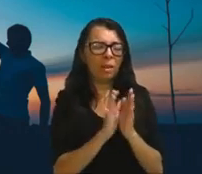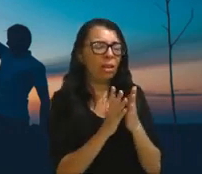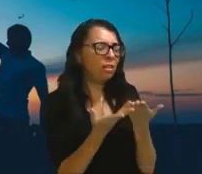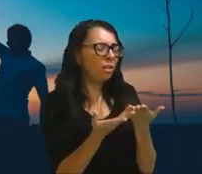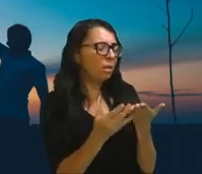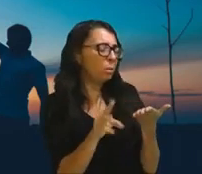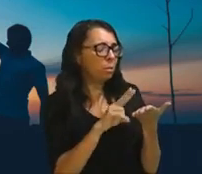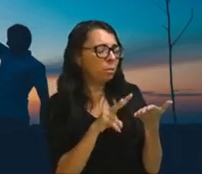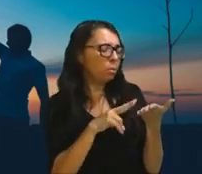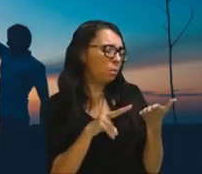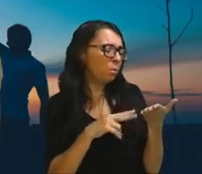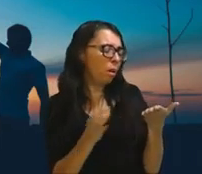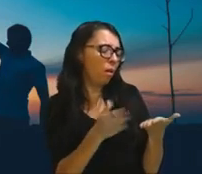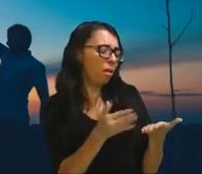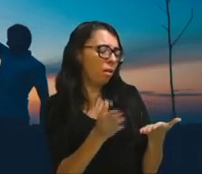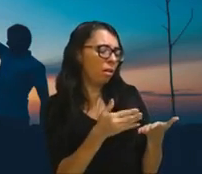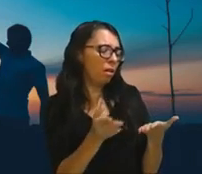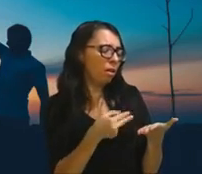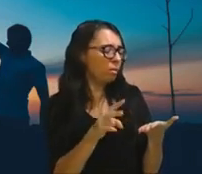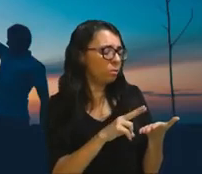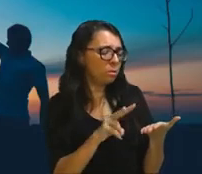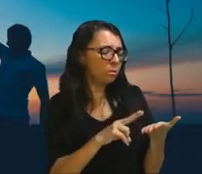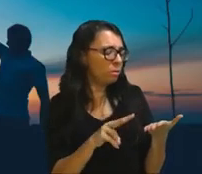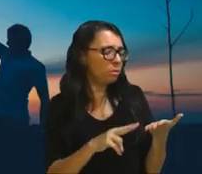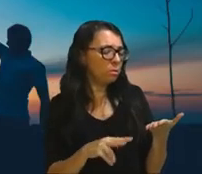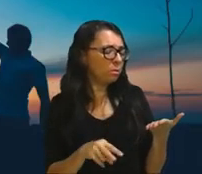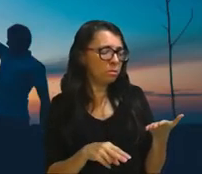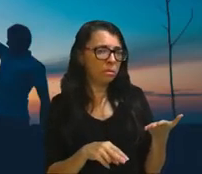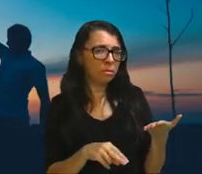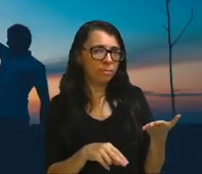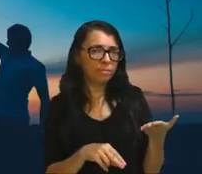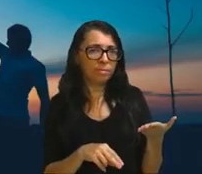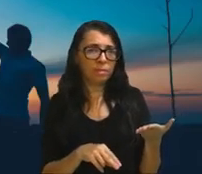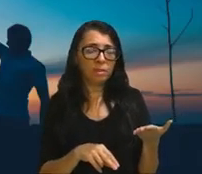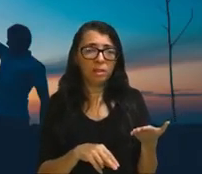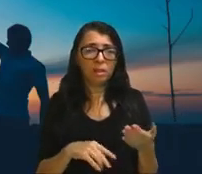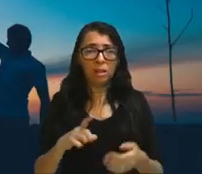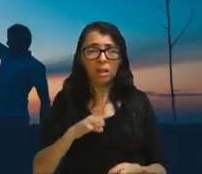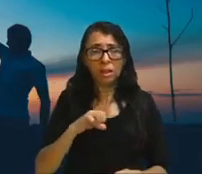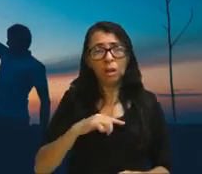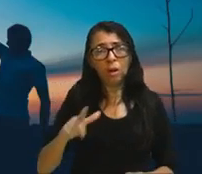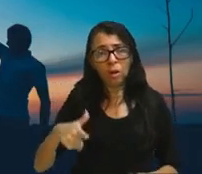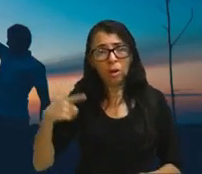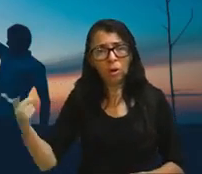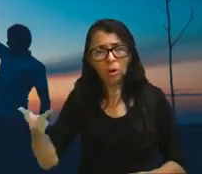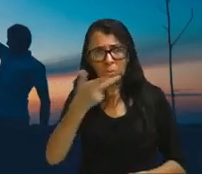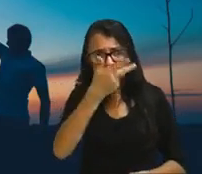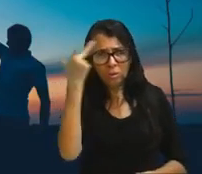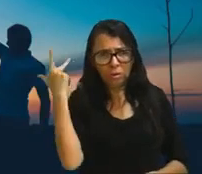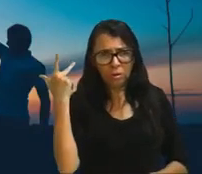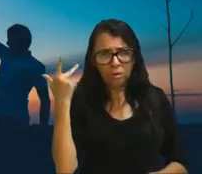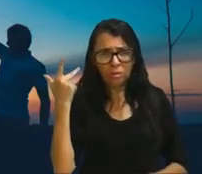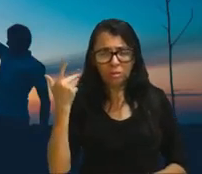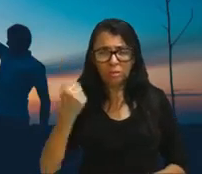lar está formado, está edificado sobre uma rocha, sobre aquela pedra de